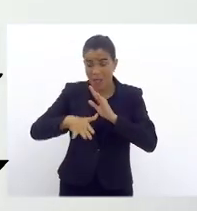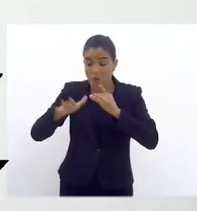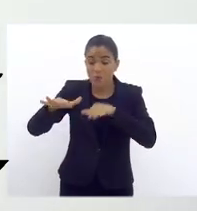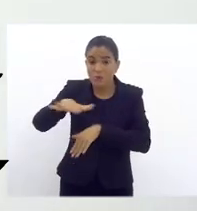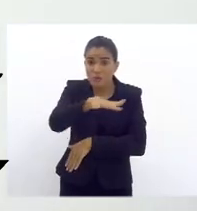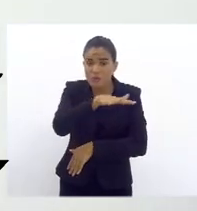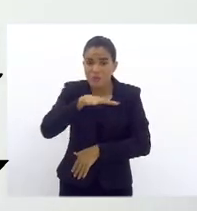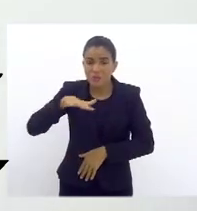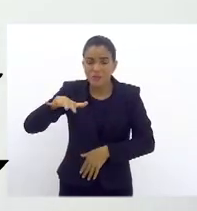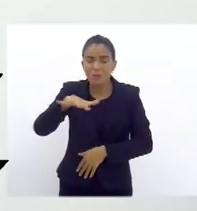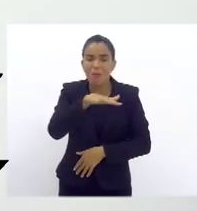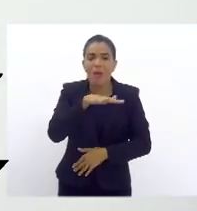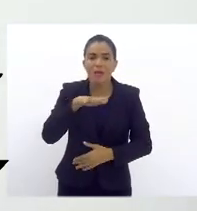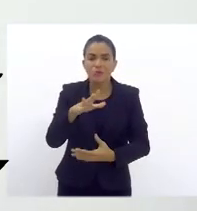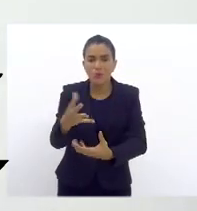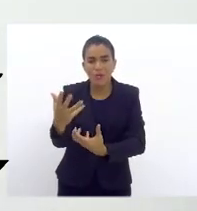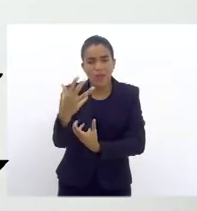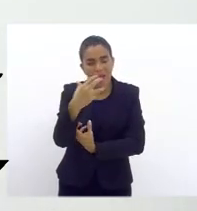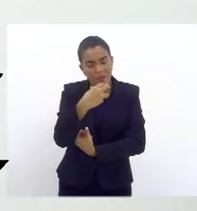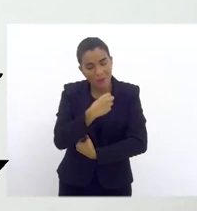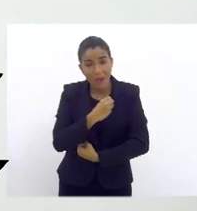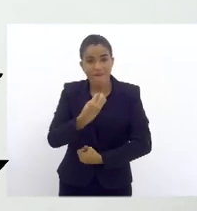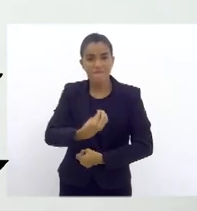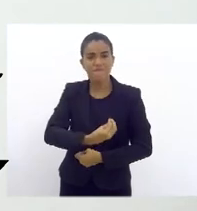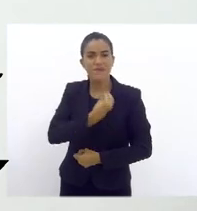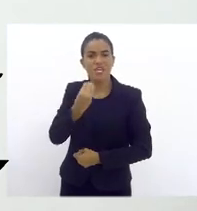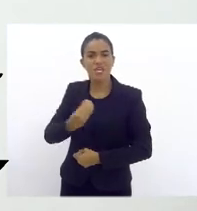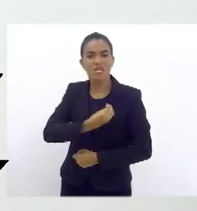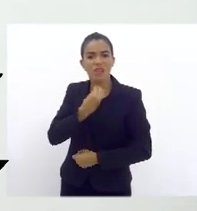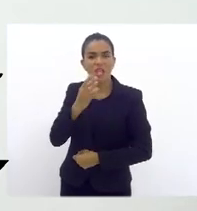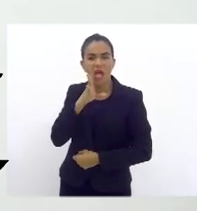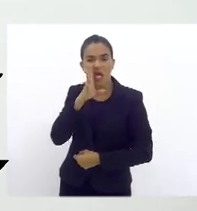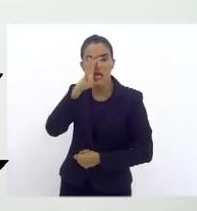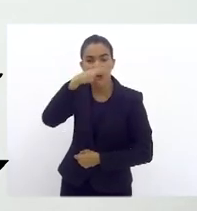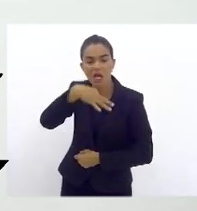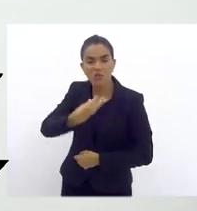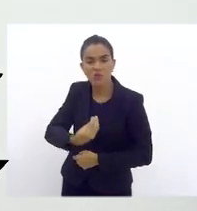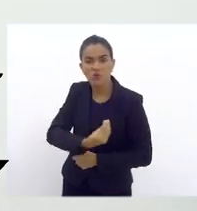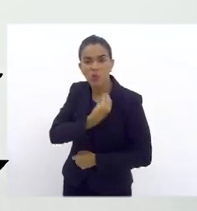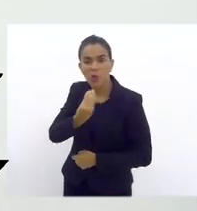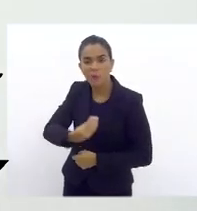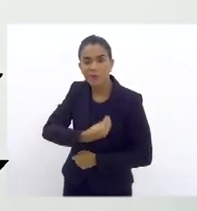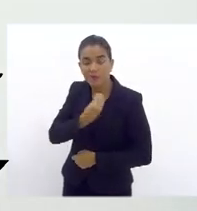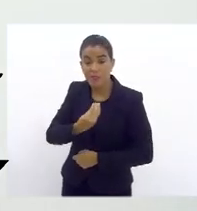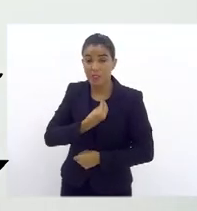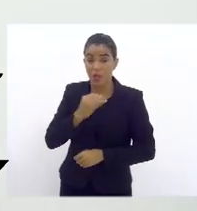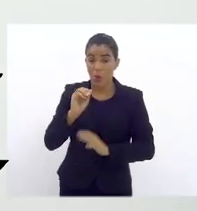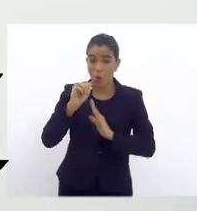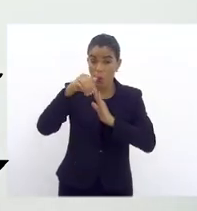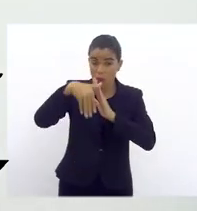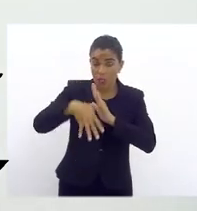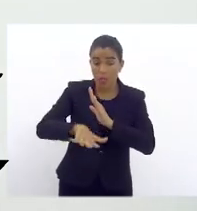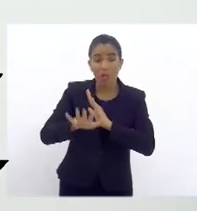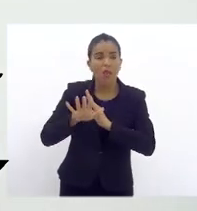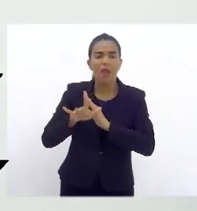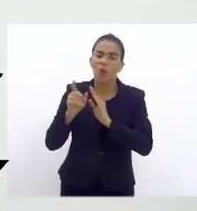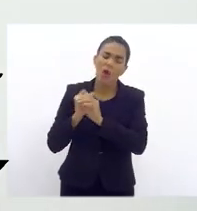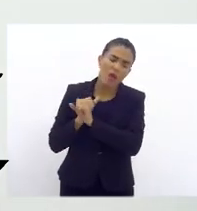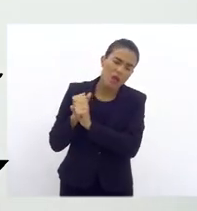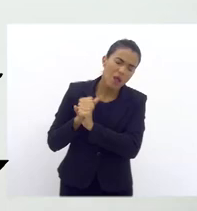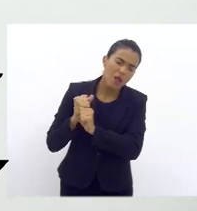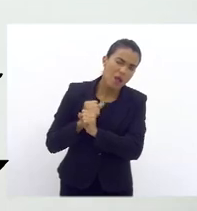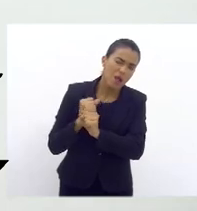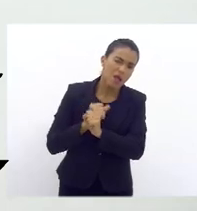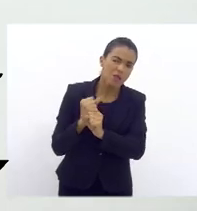é um espaço de sobrevida e de vida e de sobrevivência os terreiros ao longo dos anos são os